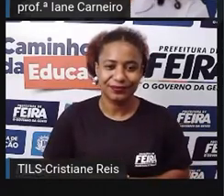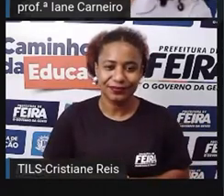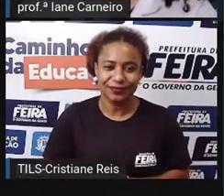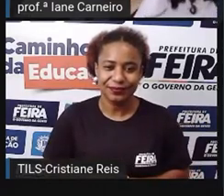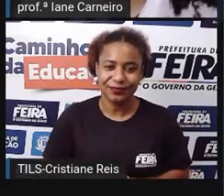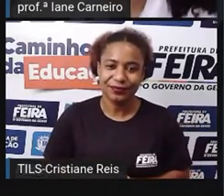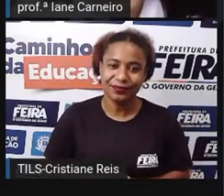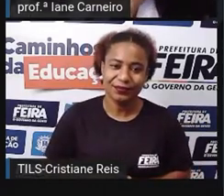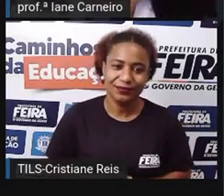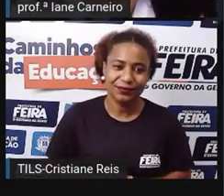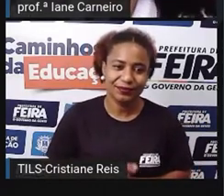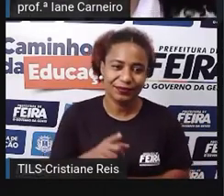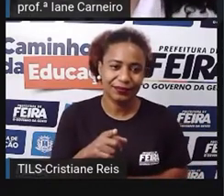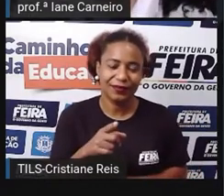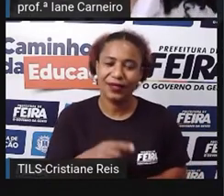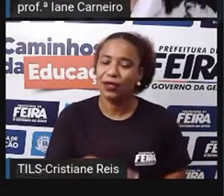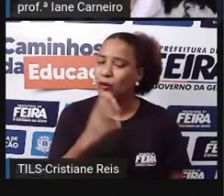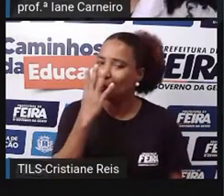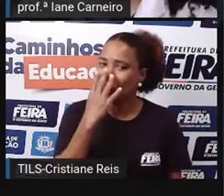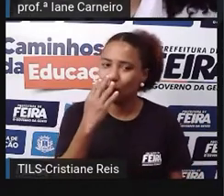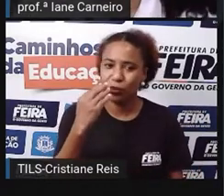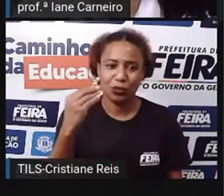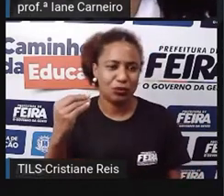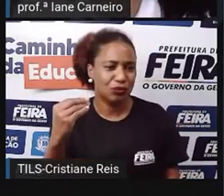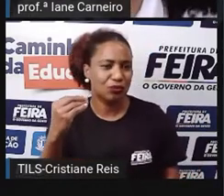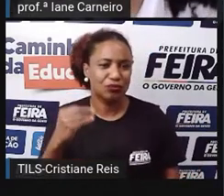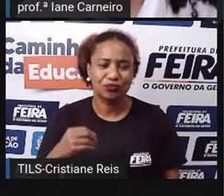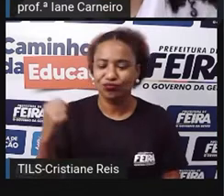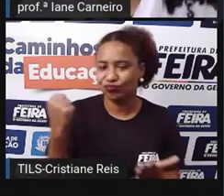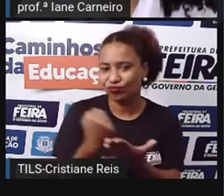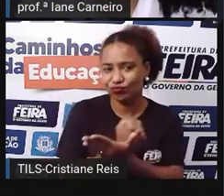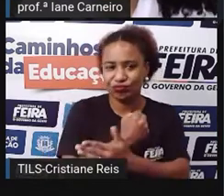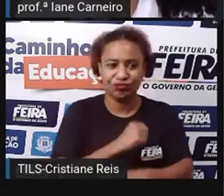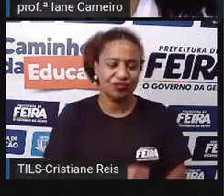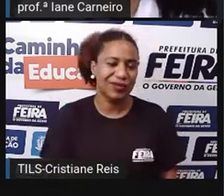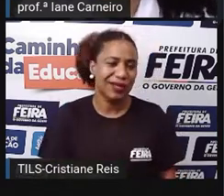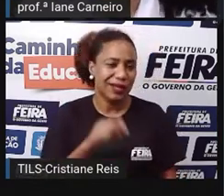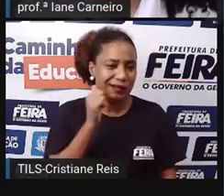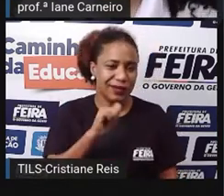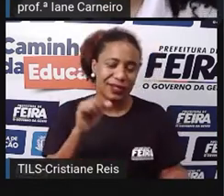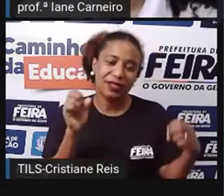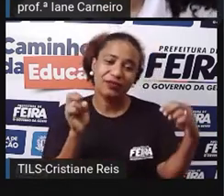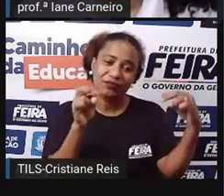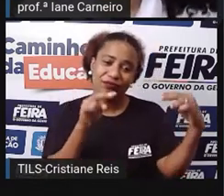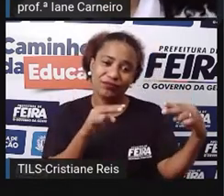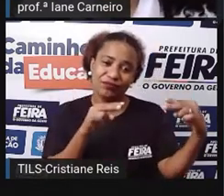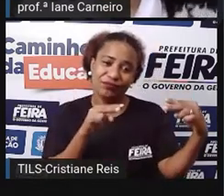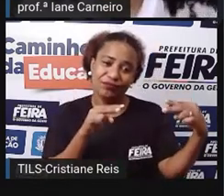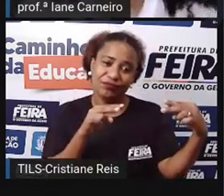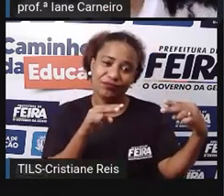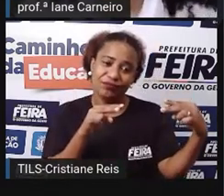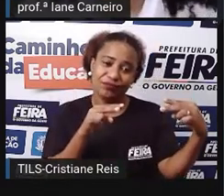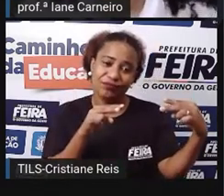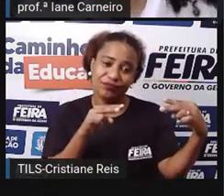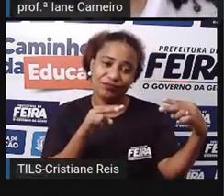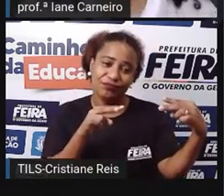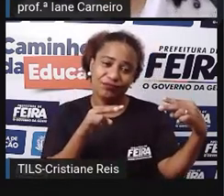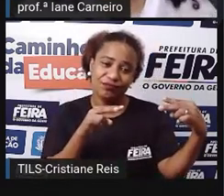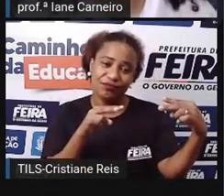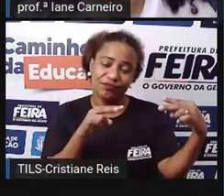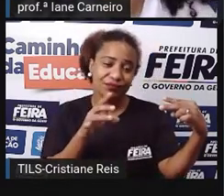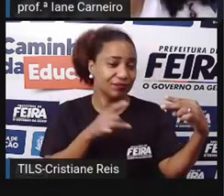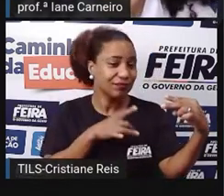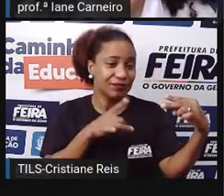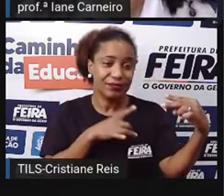O lobo ficou chateado de ver aquela menina olhando para a cara dele, só que sem o medo dele.